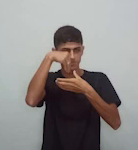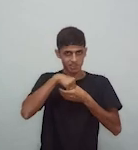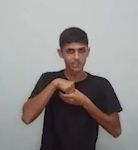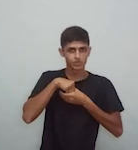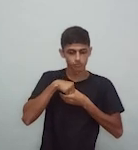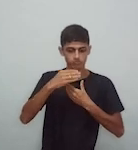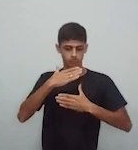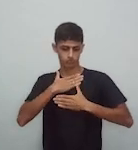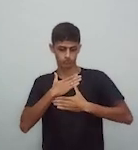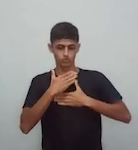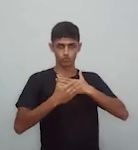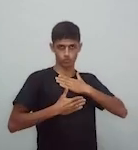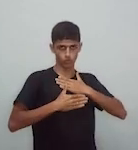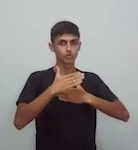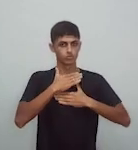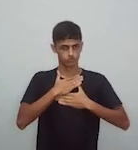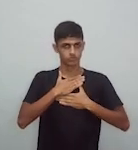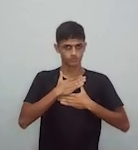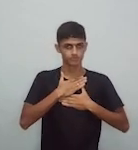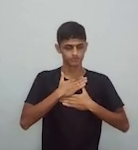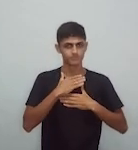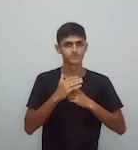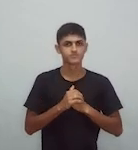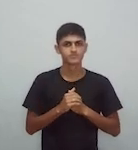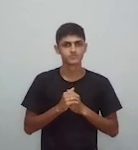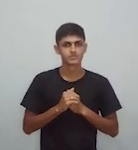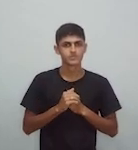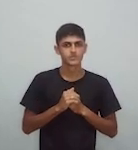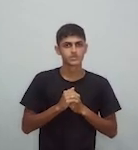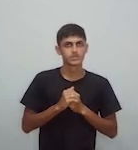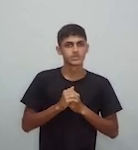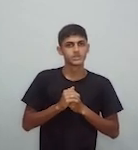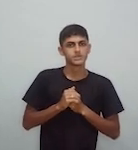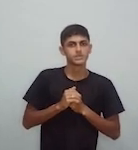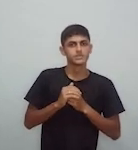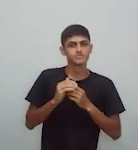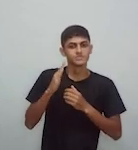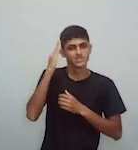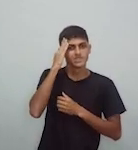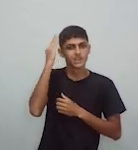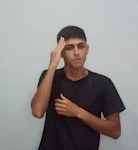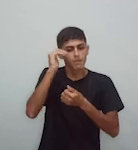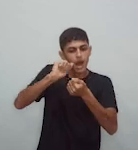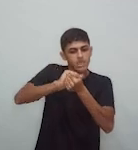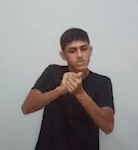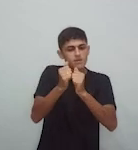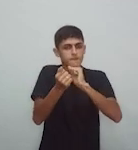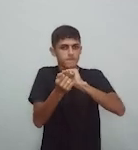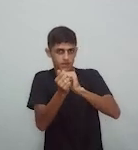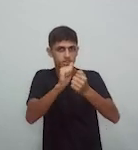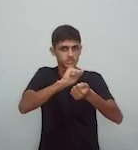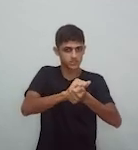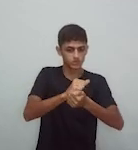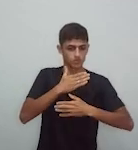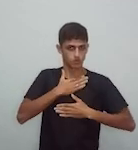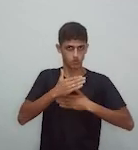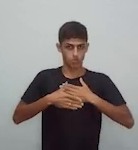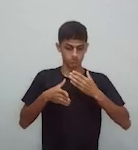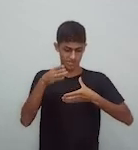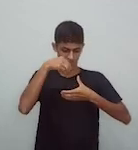condições dentro do próprio corpo e elaborar respostas que adaptem a essas